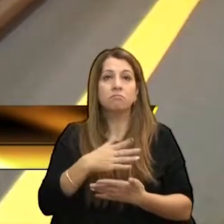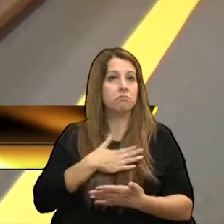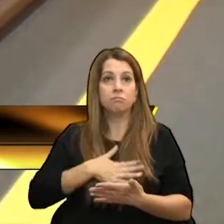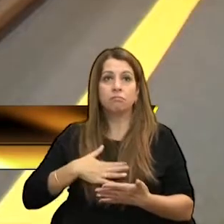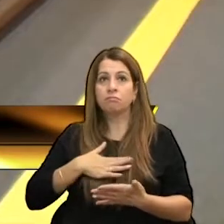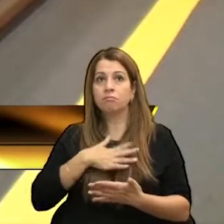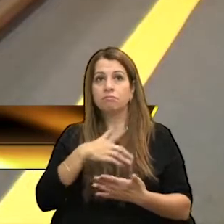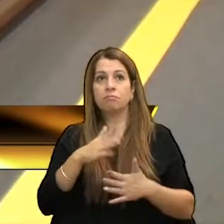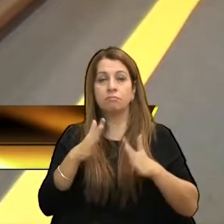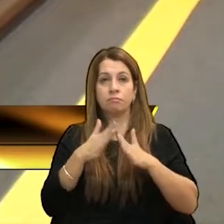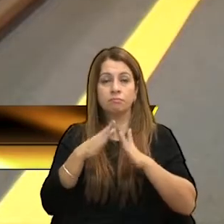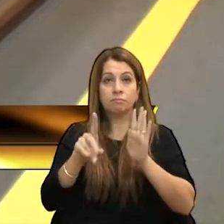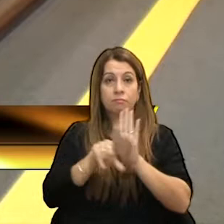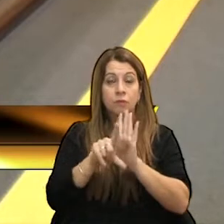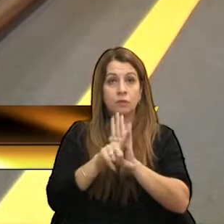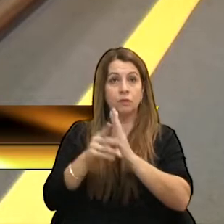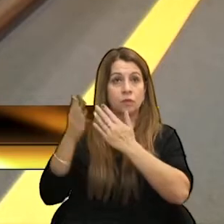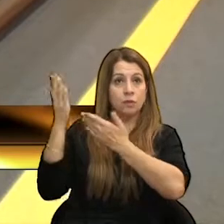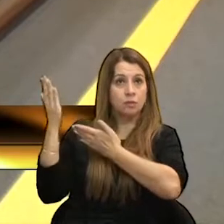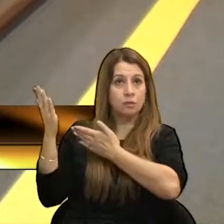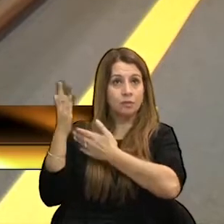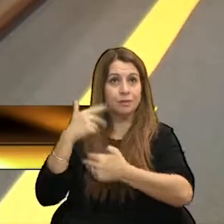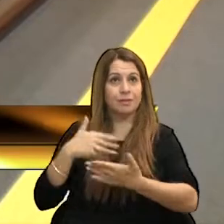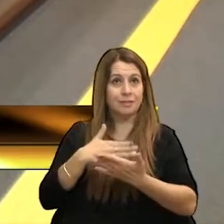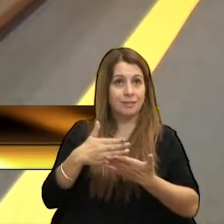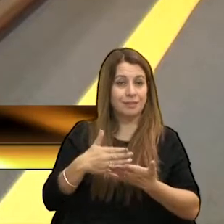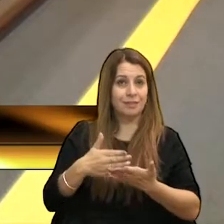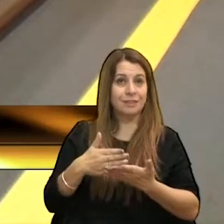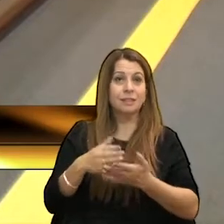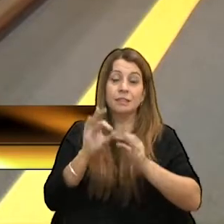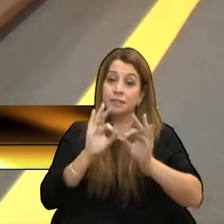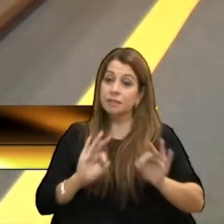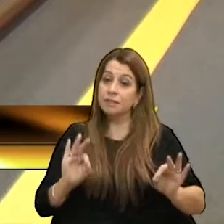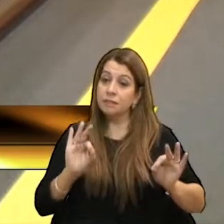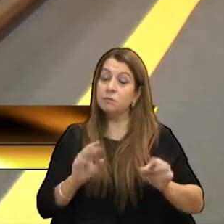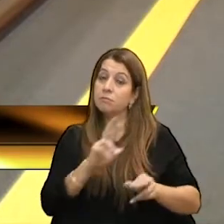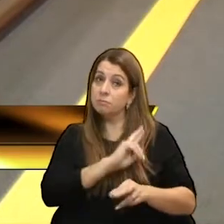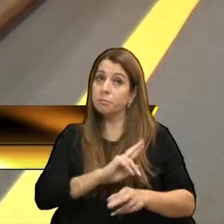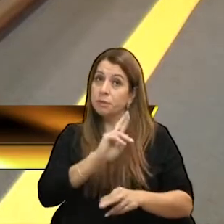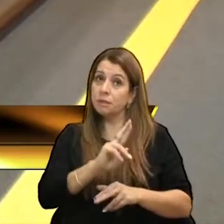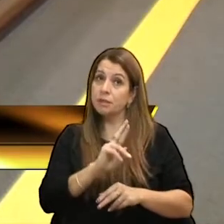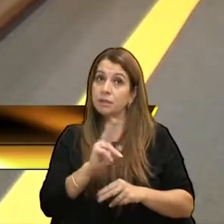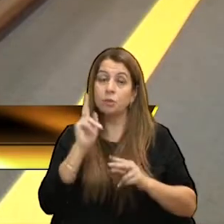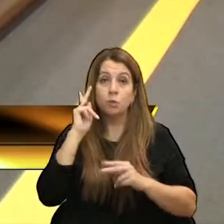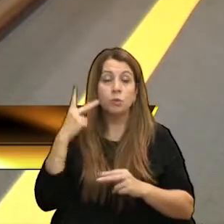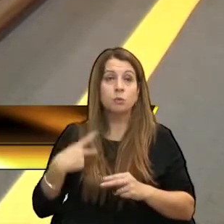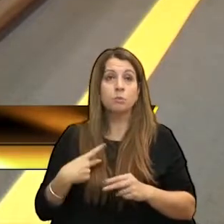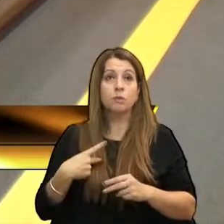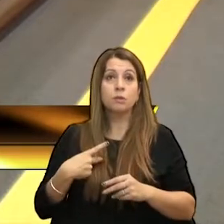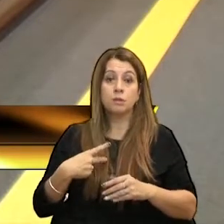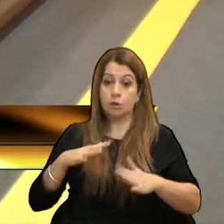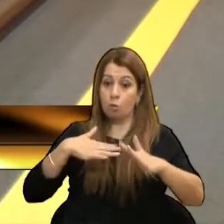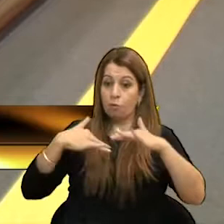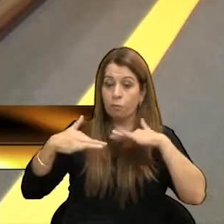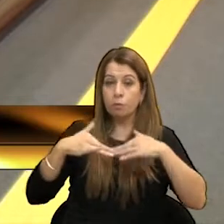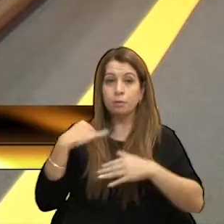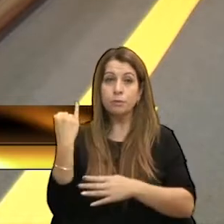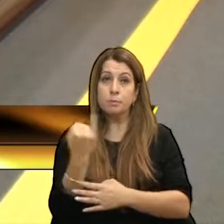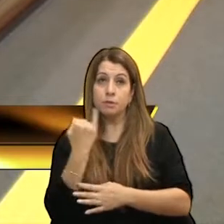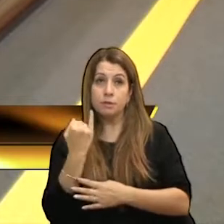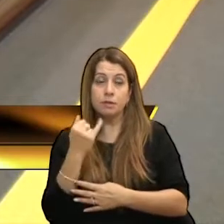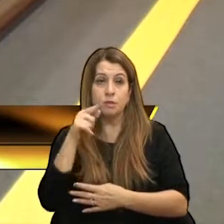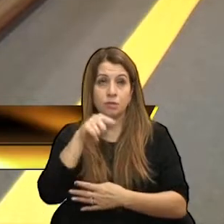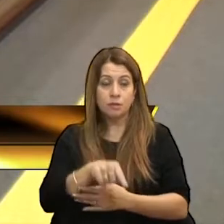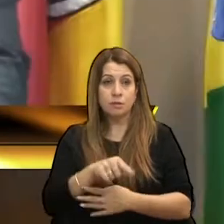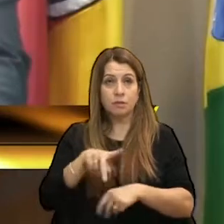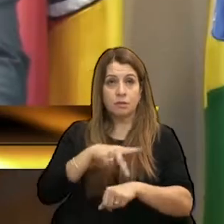Legislativa, estar fazendo uma homenagem simples, singela, mas que representa o nosso reconhecimento a um movimento importante espírita em